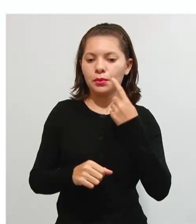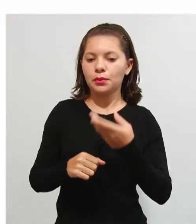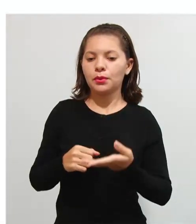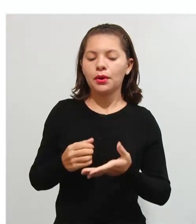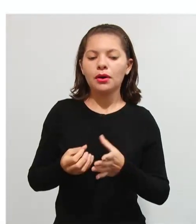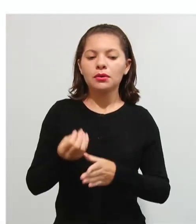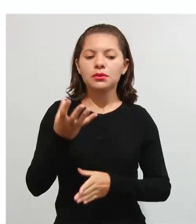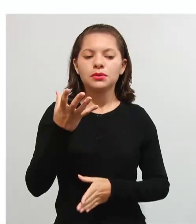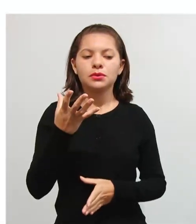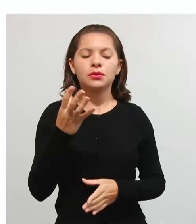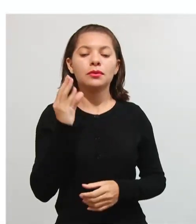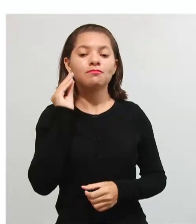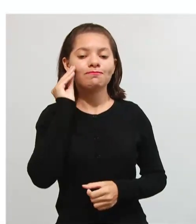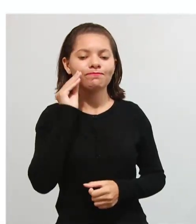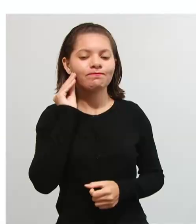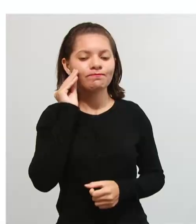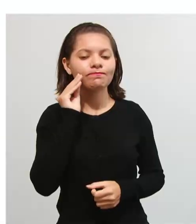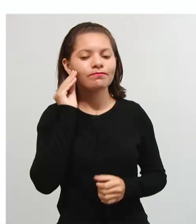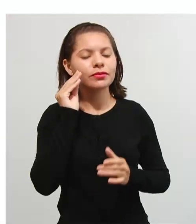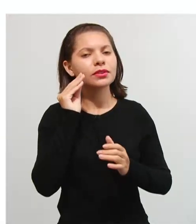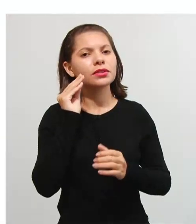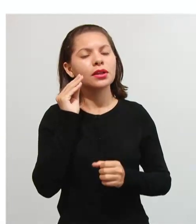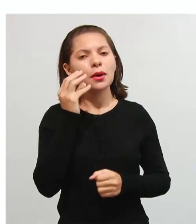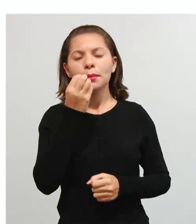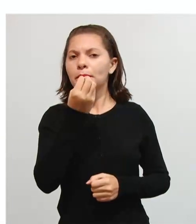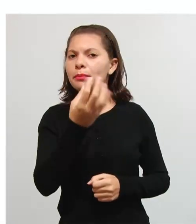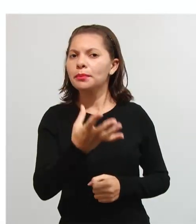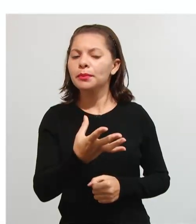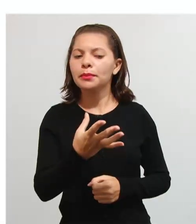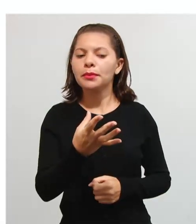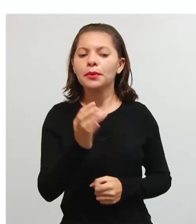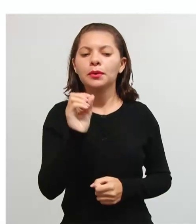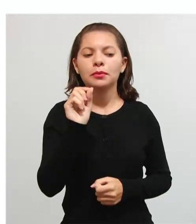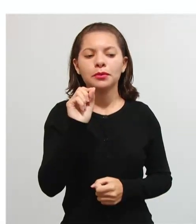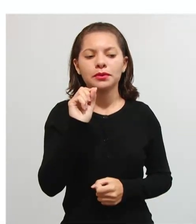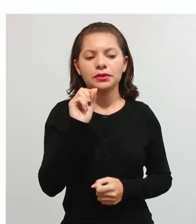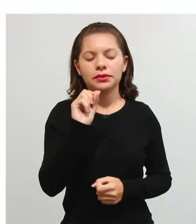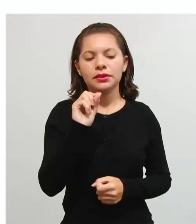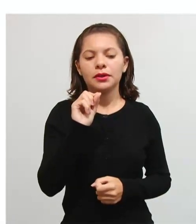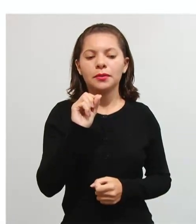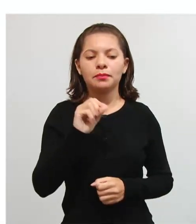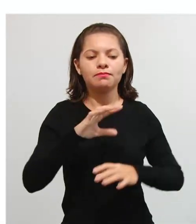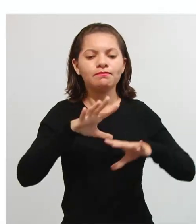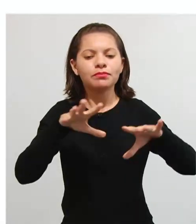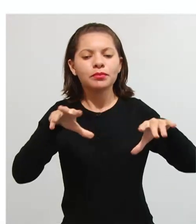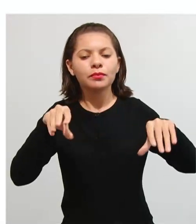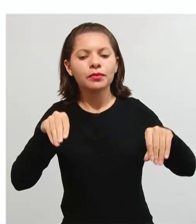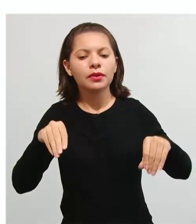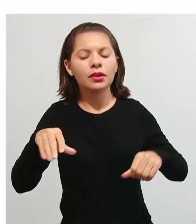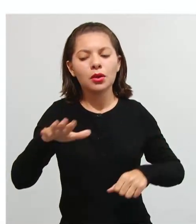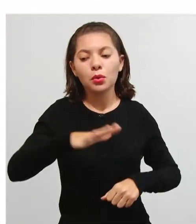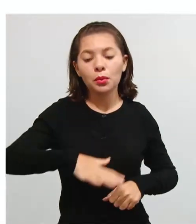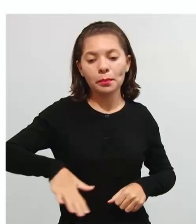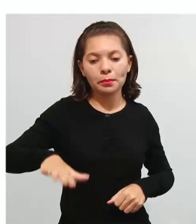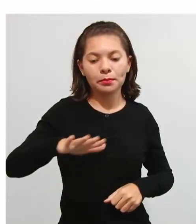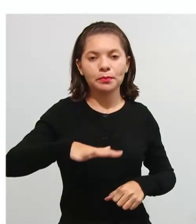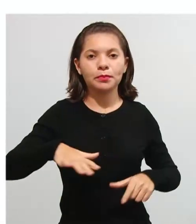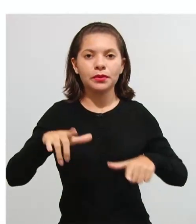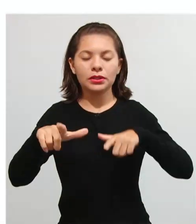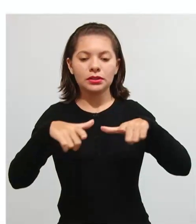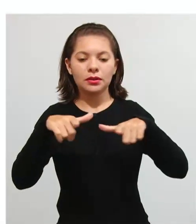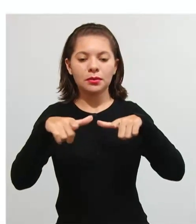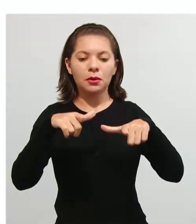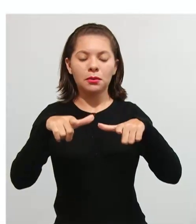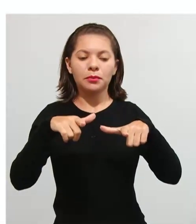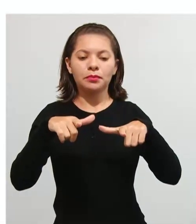experiência significativa que pode ser espalhada, né, disseminada em todo o ambiente de